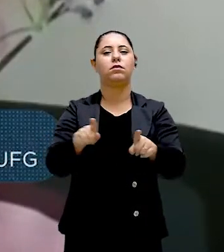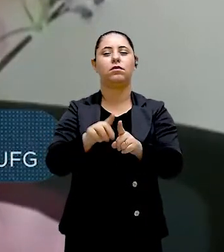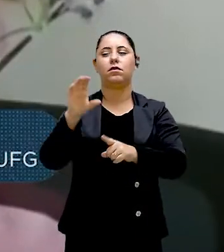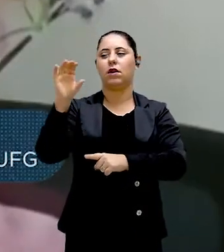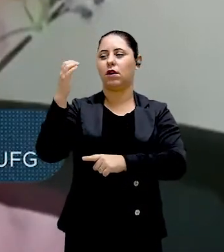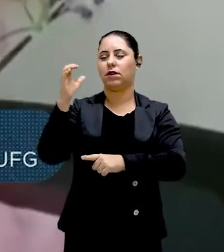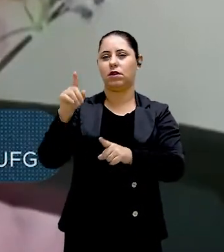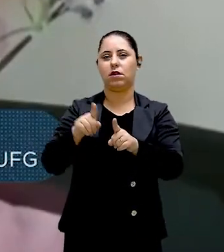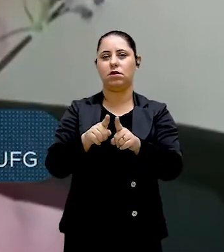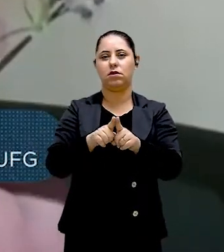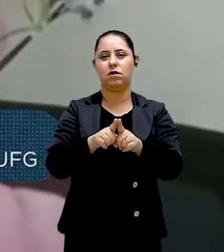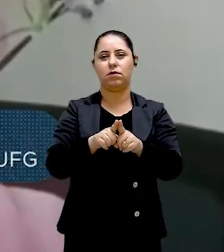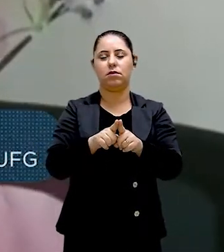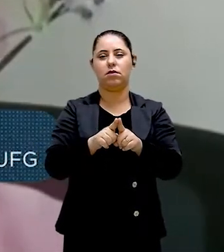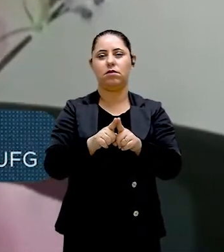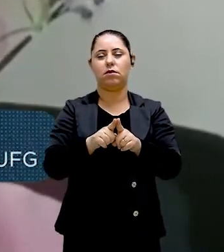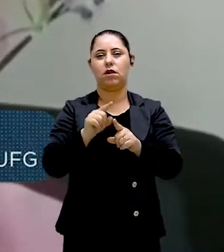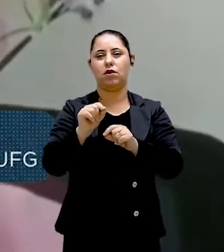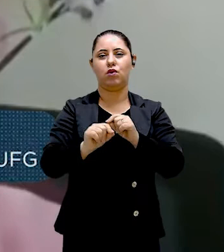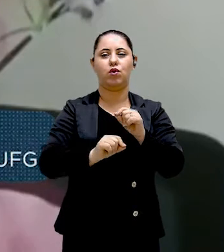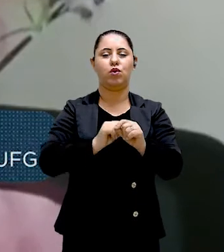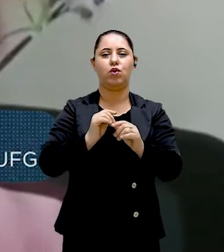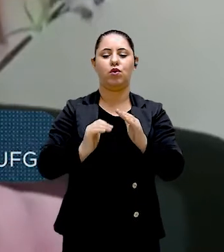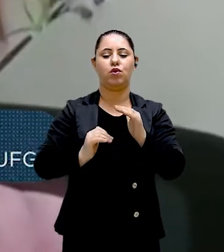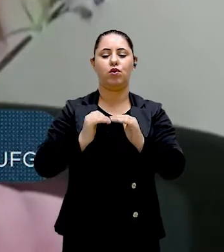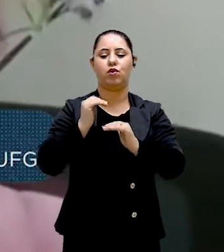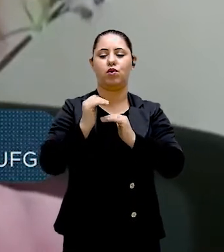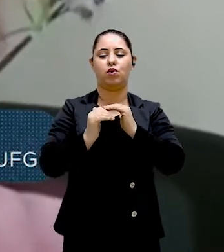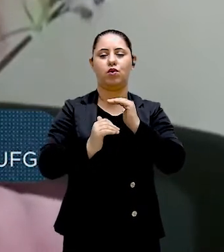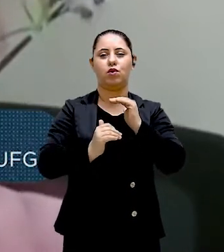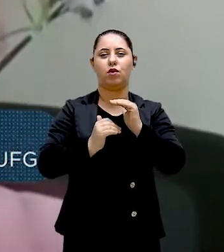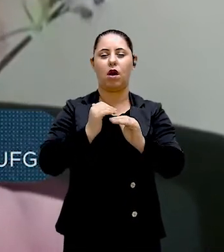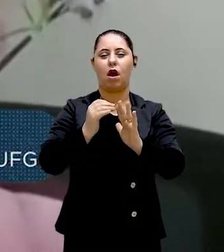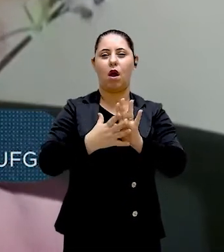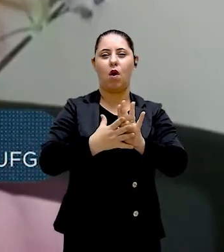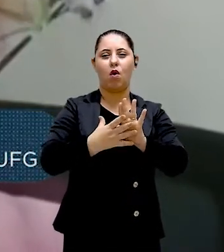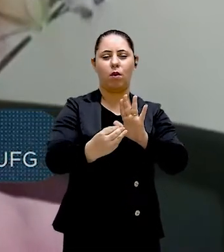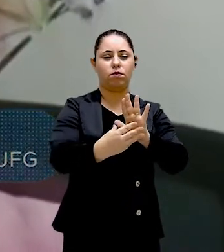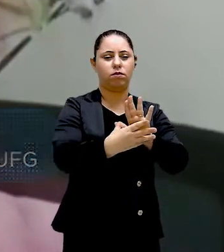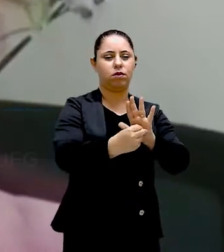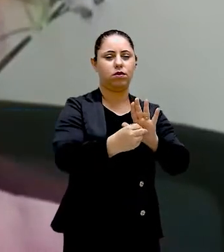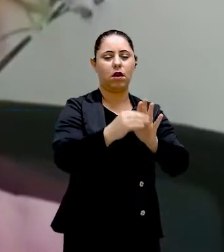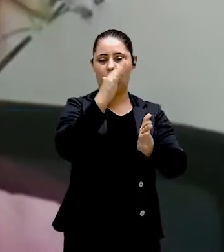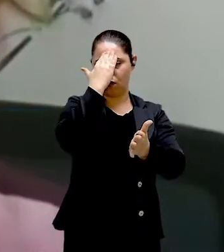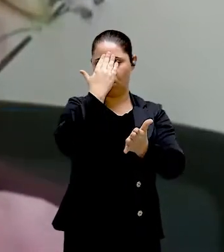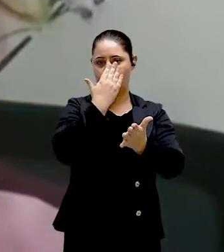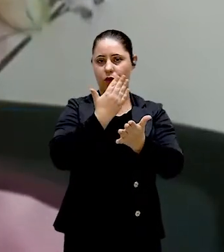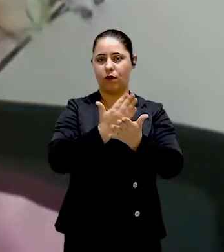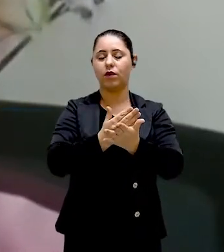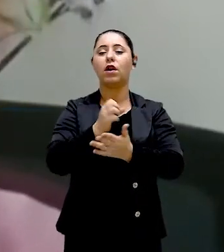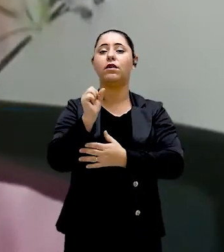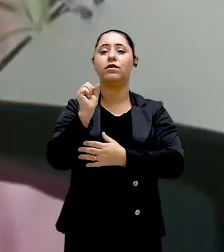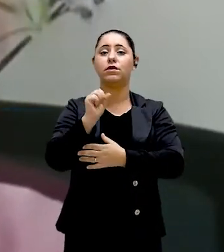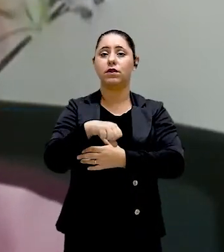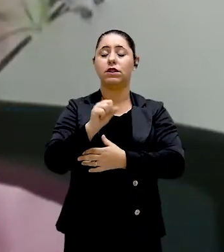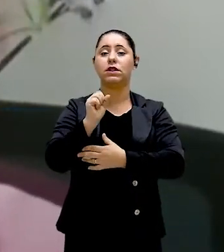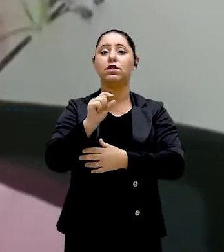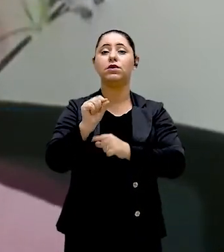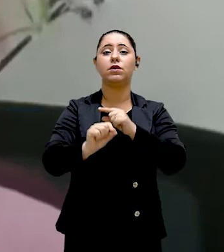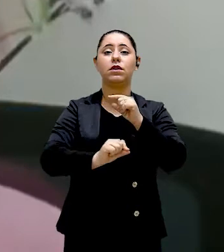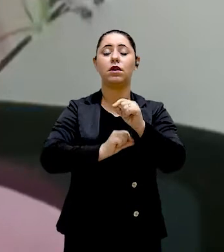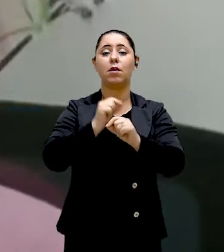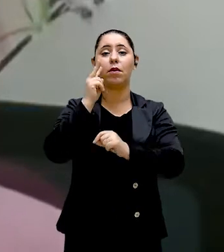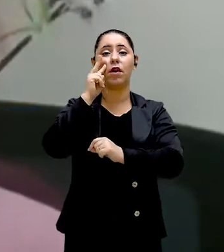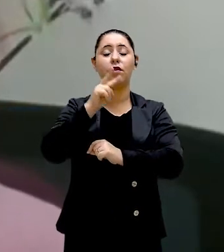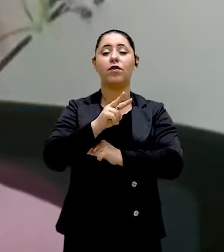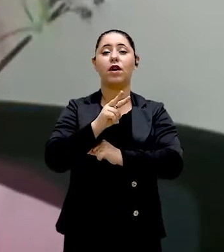em plena expansão. Os modelos eles são bastante confiáveis para prever o efeito tóxico